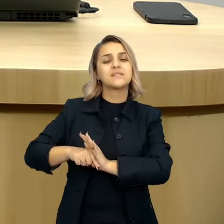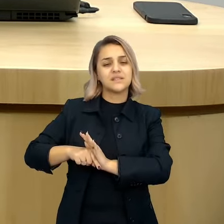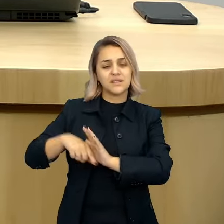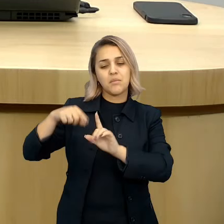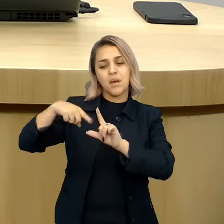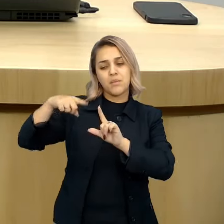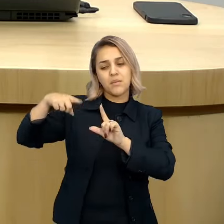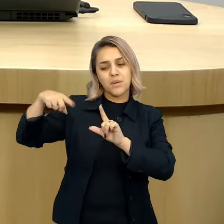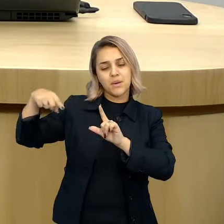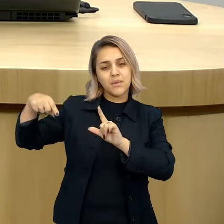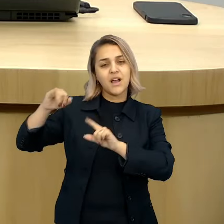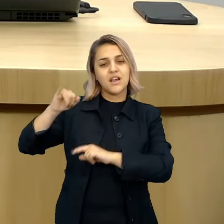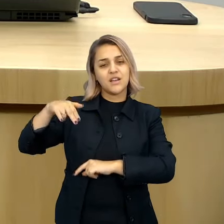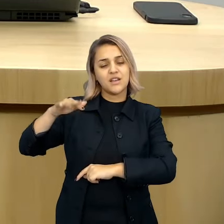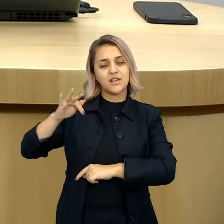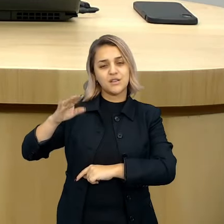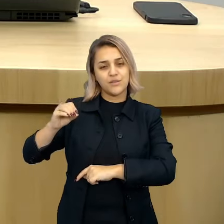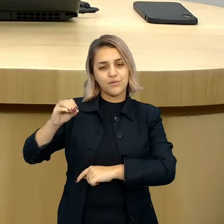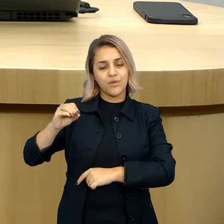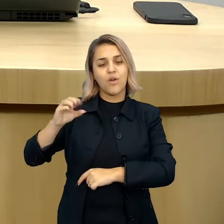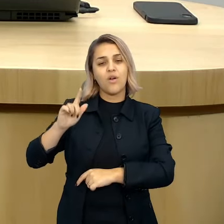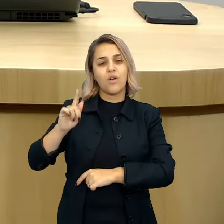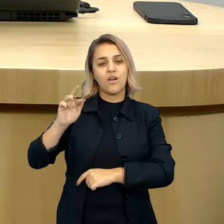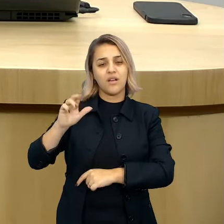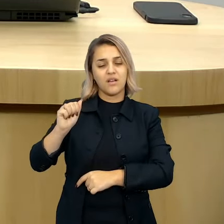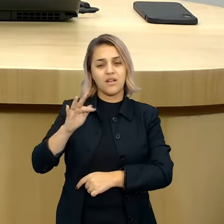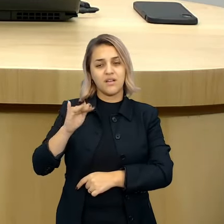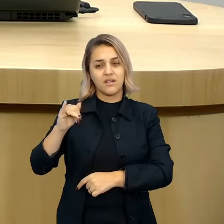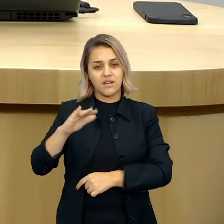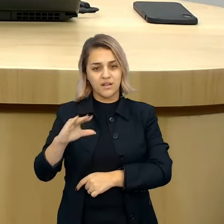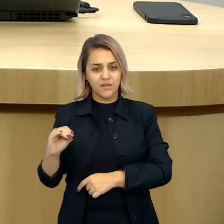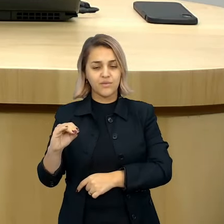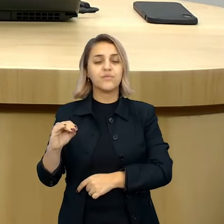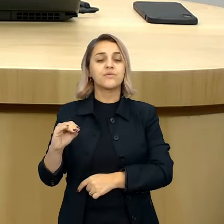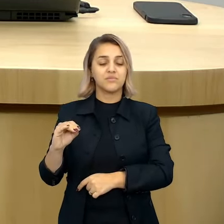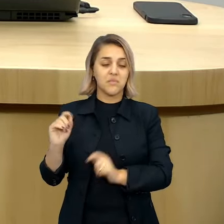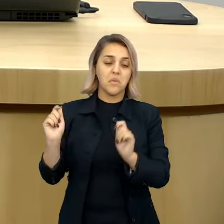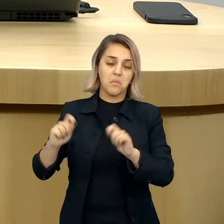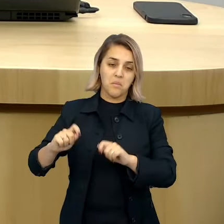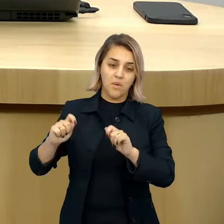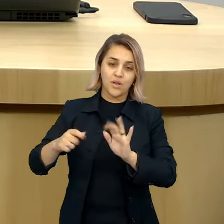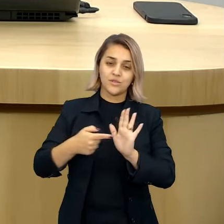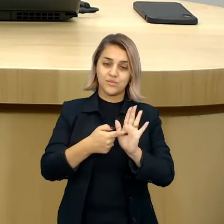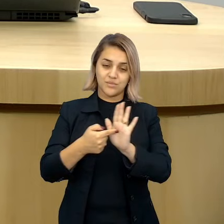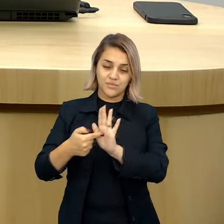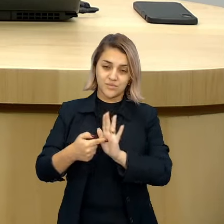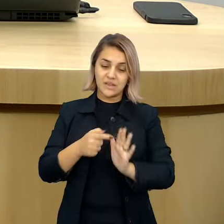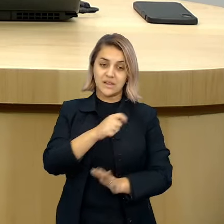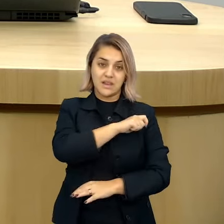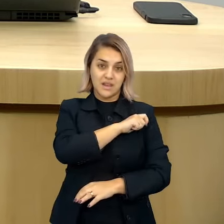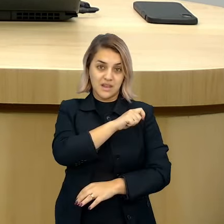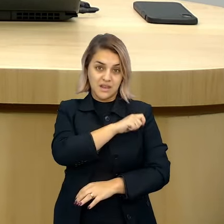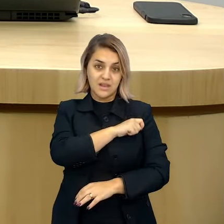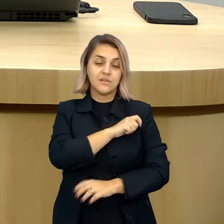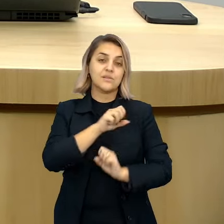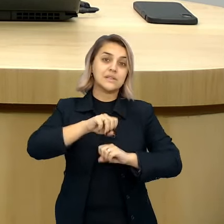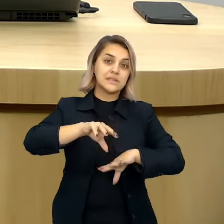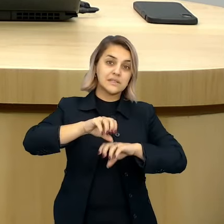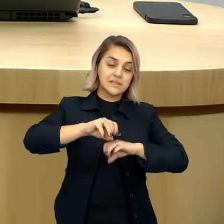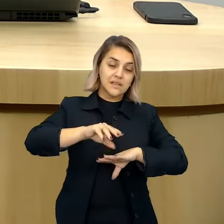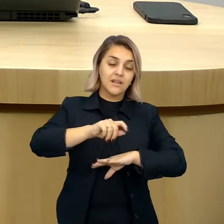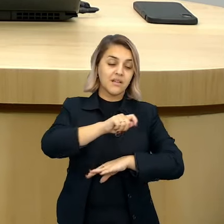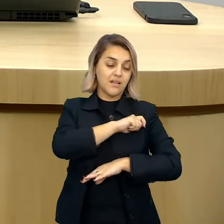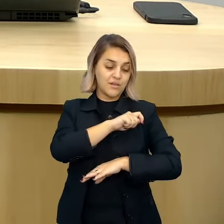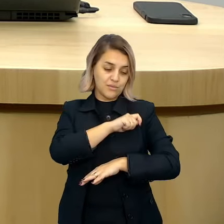trabalhar esses índices que a gente apresentou num infográfico aí com os estudantes, ensinando os estudantes